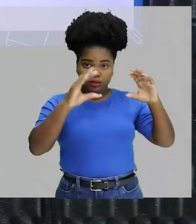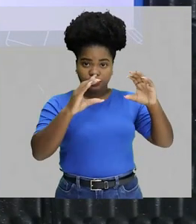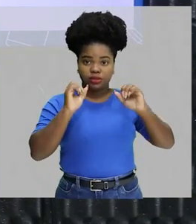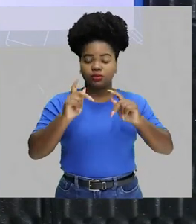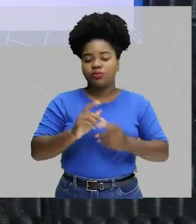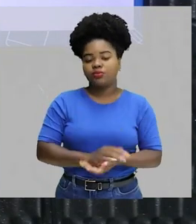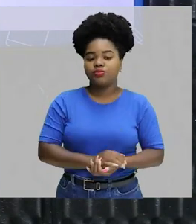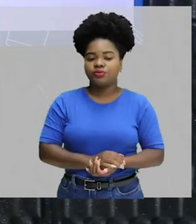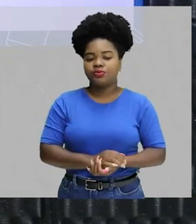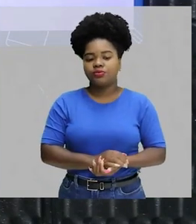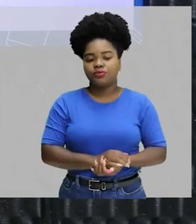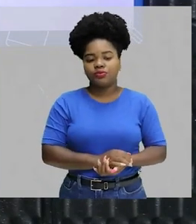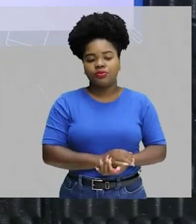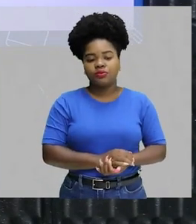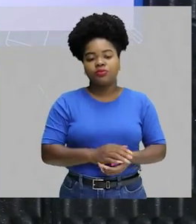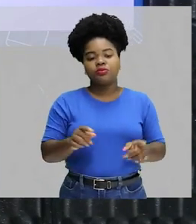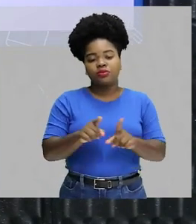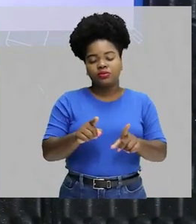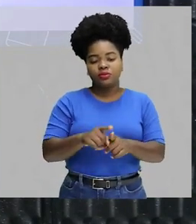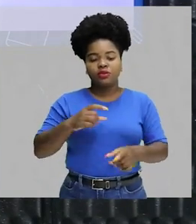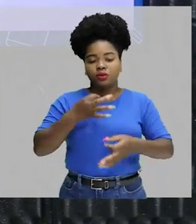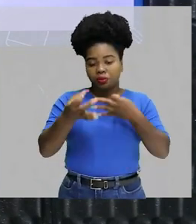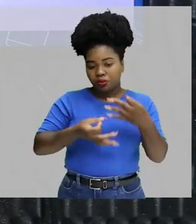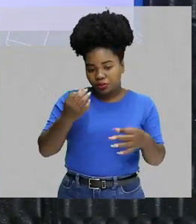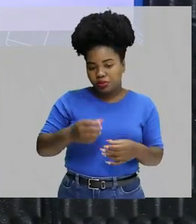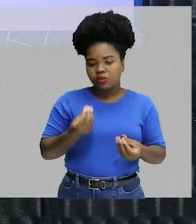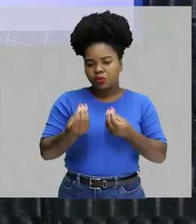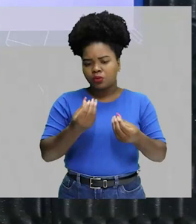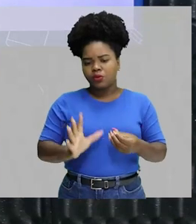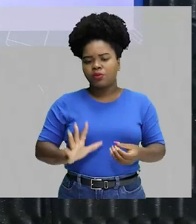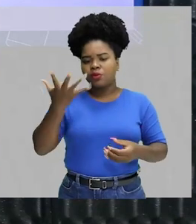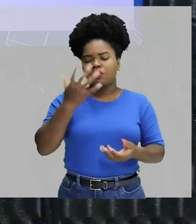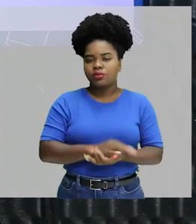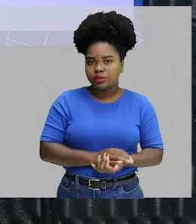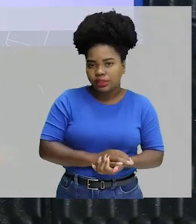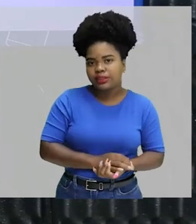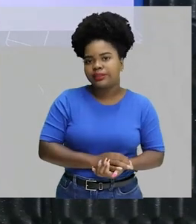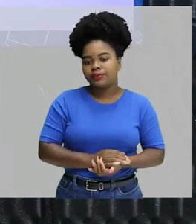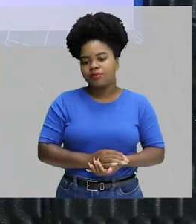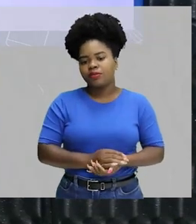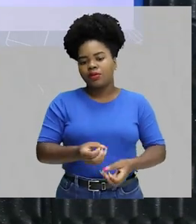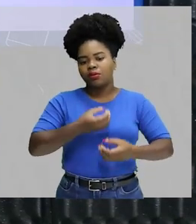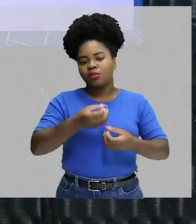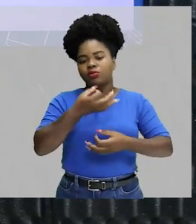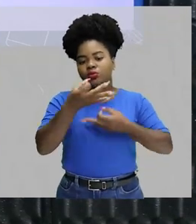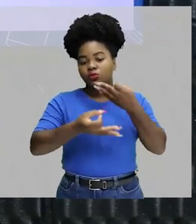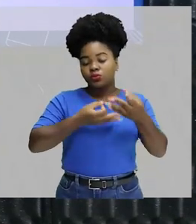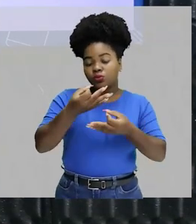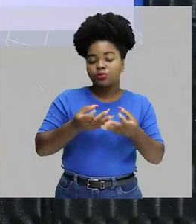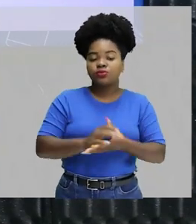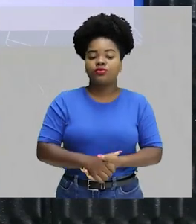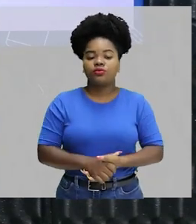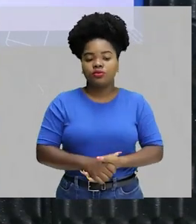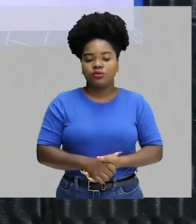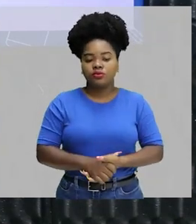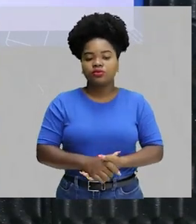falar do debate Mais Uma Vez vamos falar da opinião e Como se dá a formação de opinião ou de opiniões Tá o